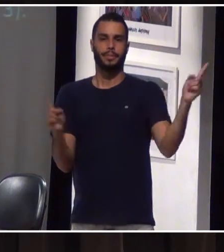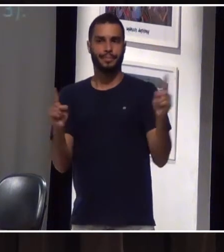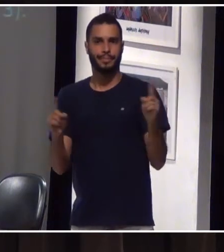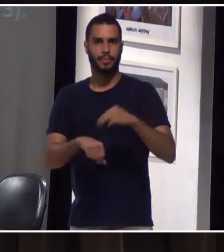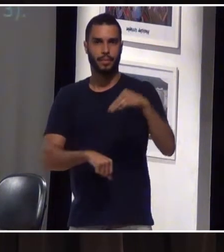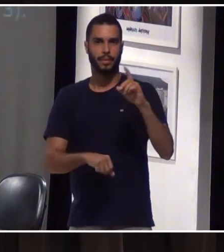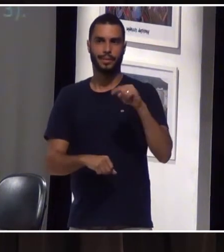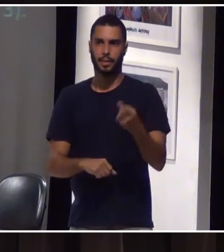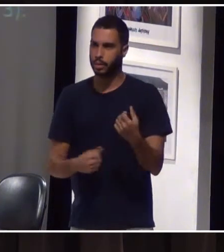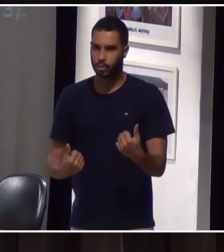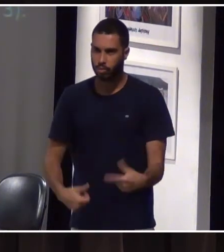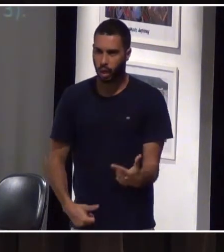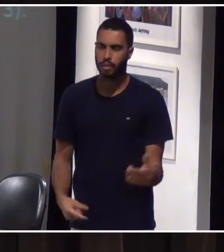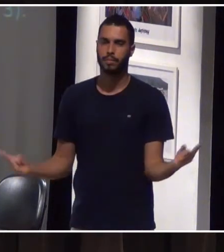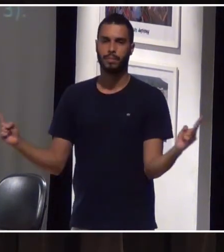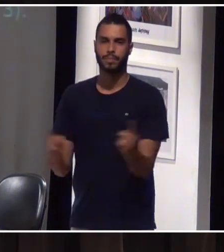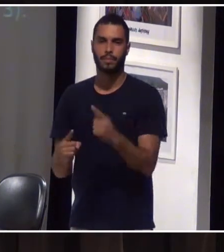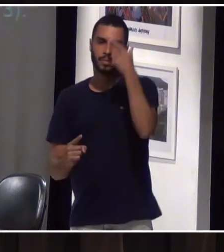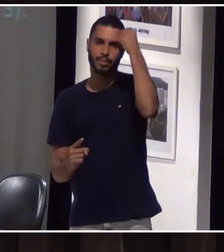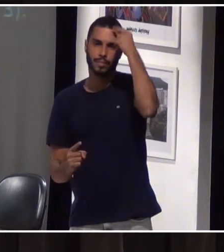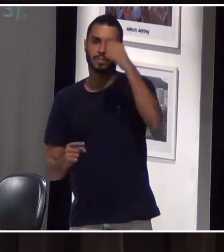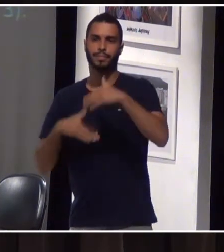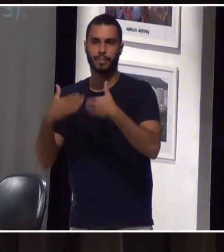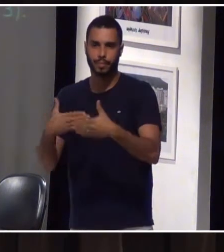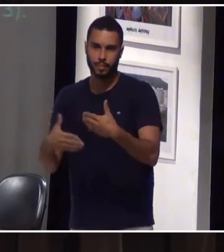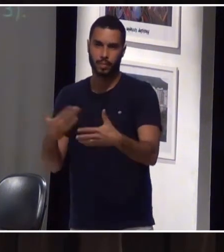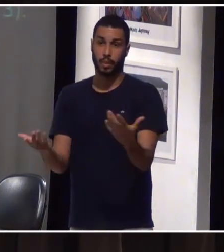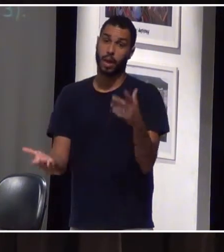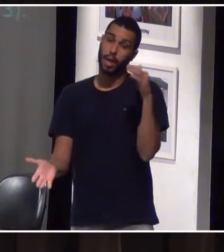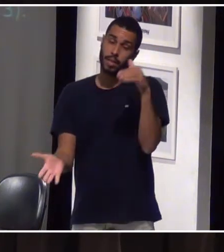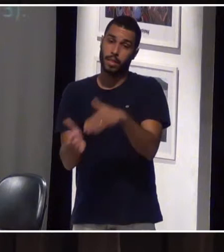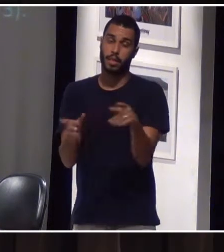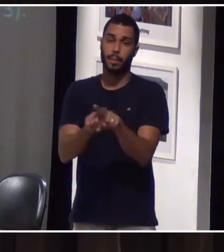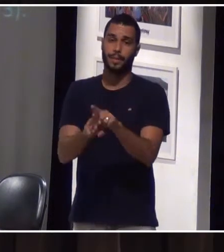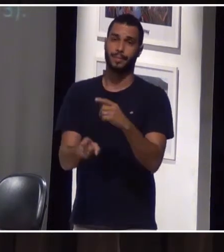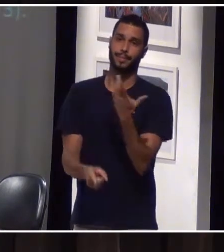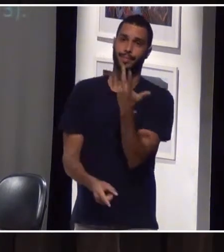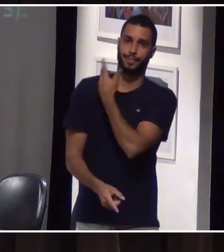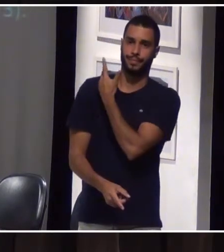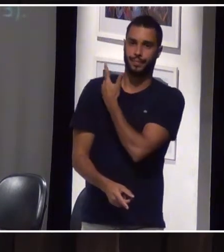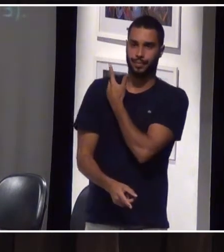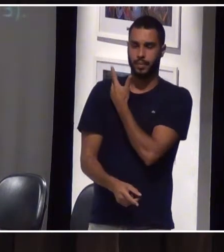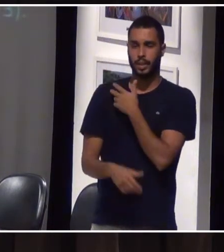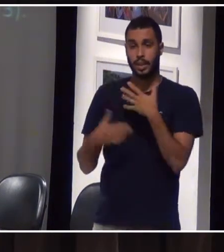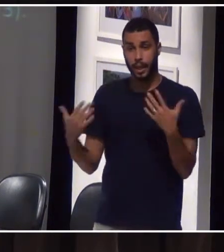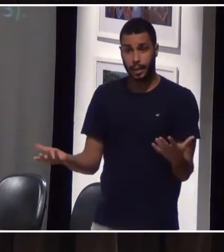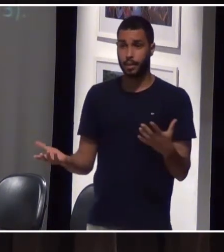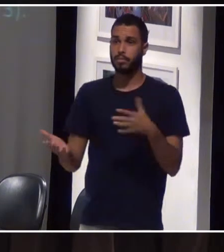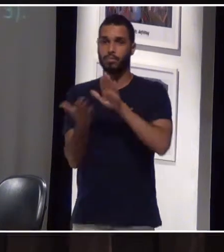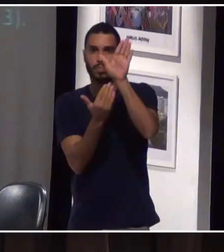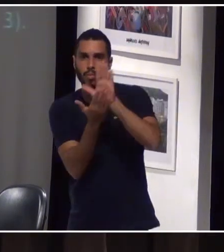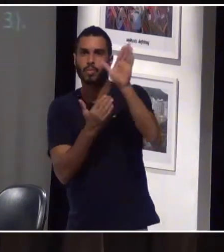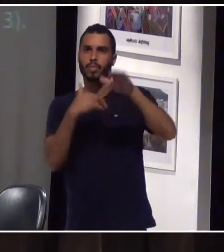especialização, mestrado, doutorado, produzindo, pesquisando, publicando. E a gente costuma dizer que a régua só